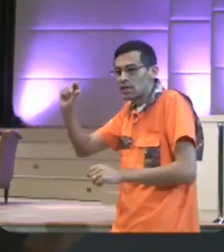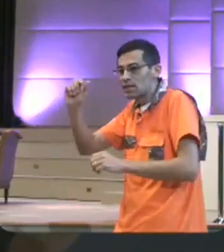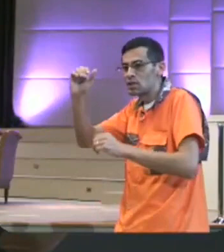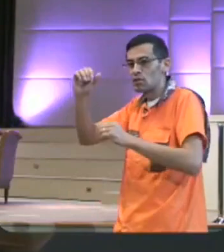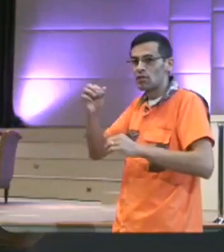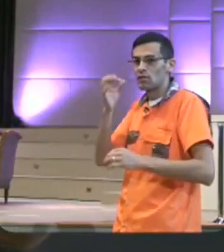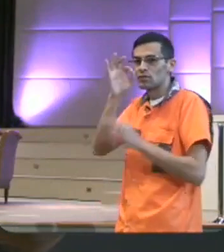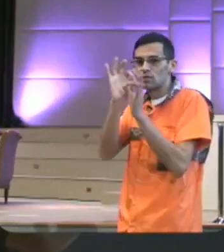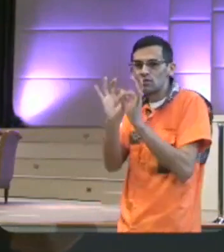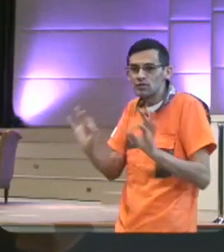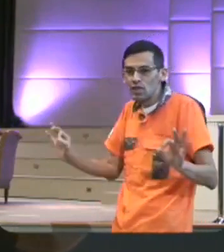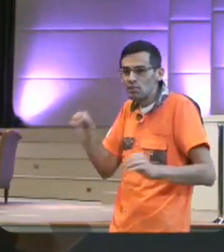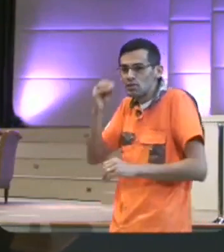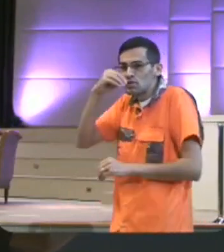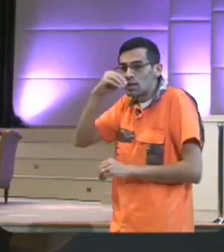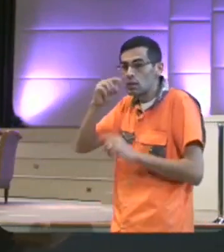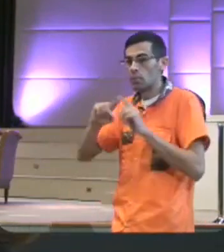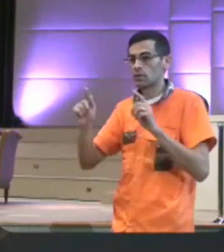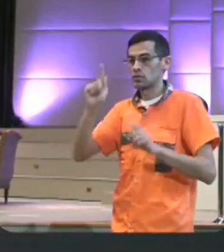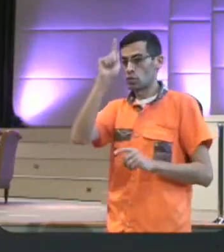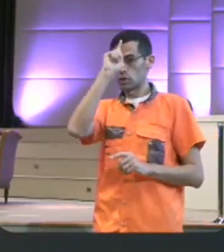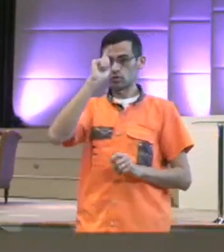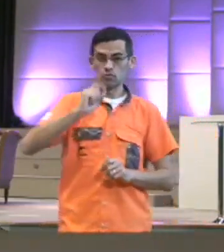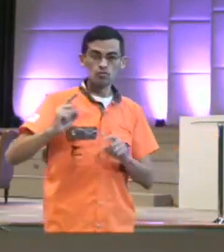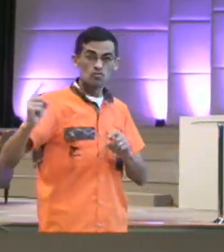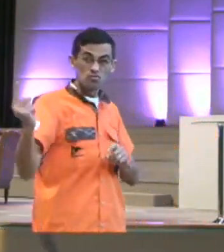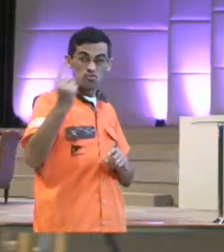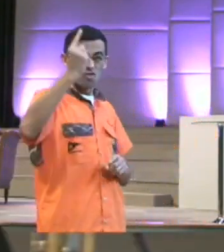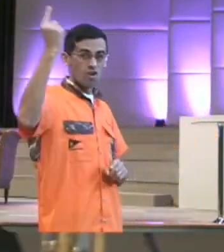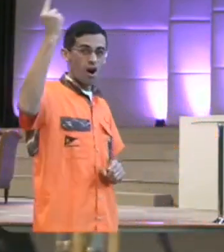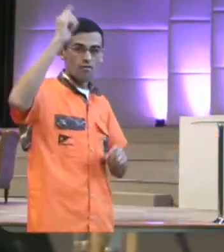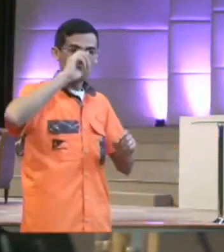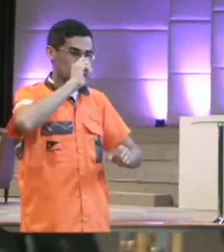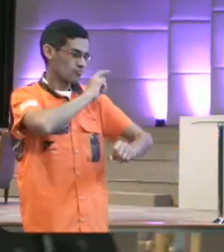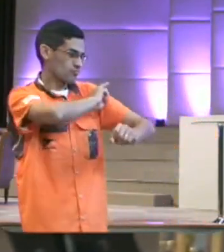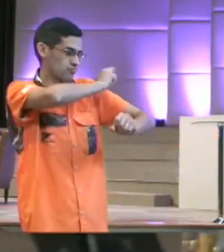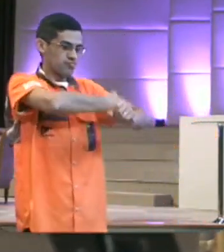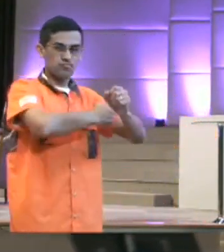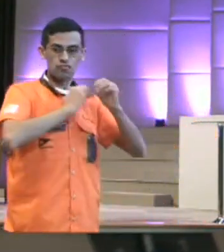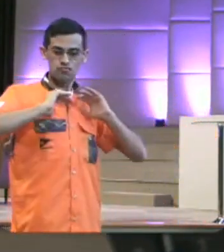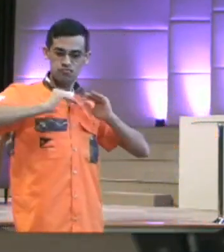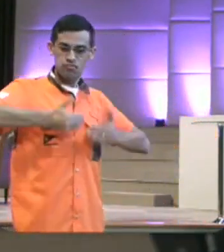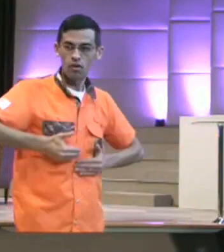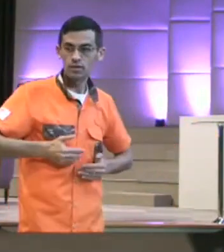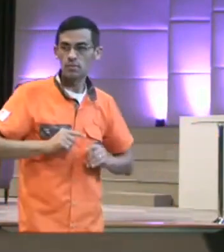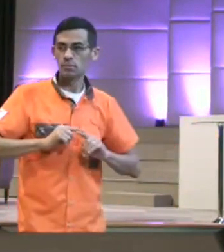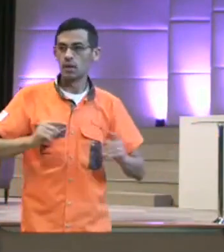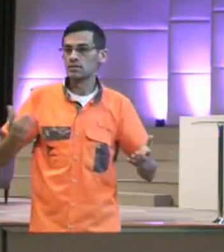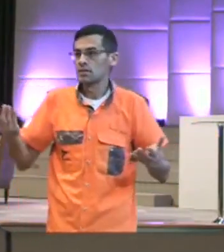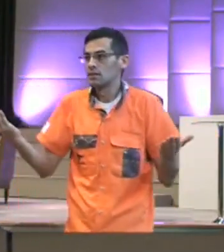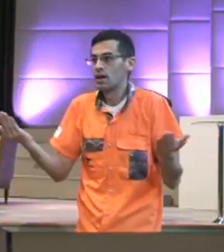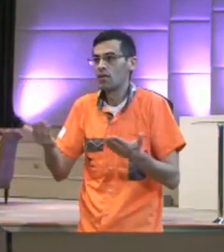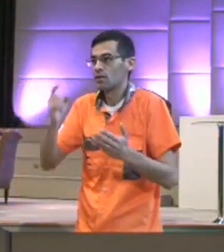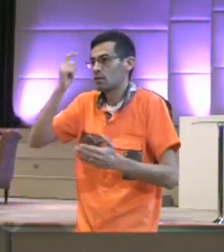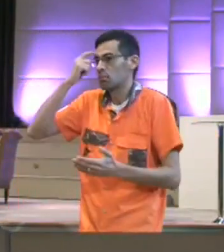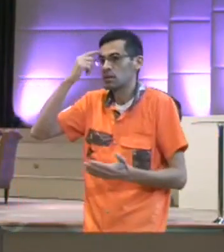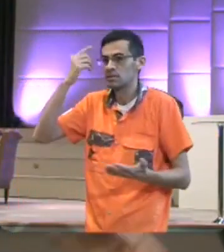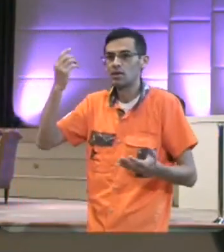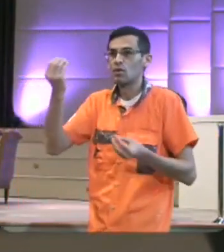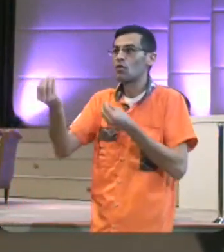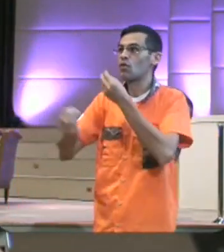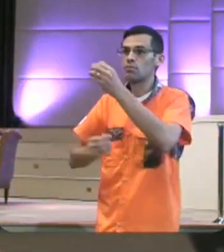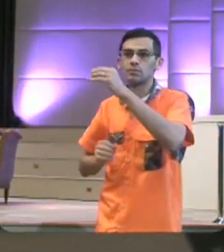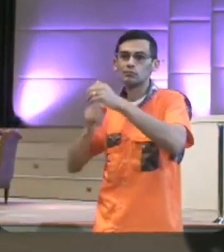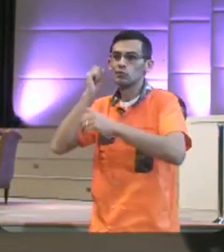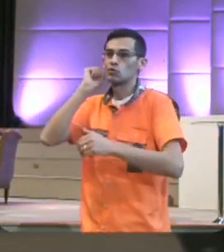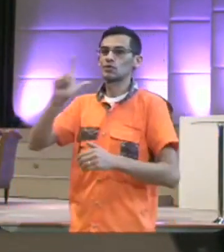o tamanho das mãos, o tamanho da lança, o tamanho da armadura, e a gente diz, e agora, como é que vai ser? De que jeito